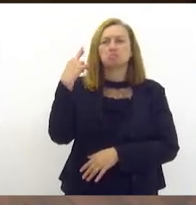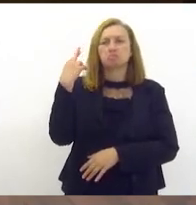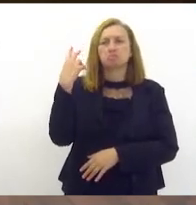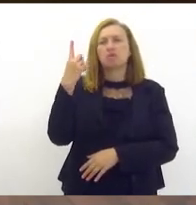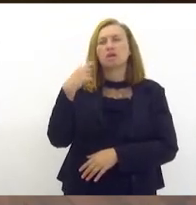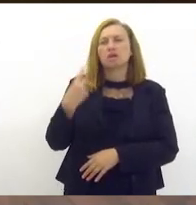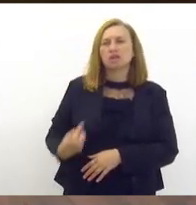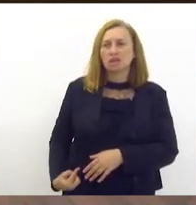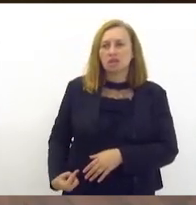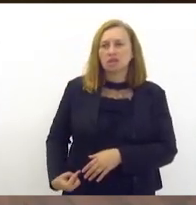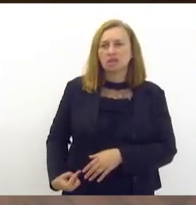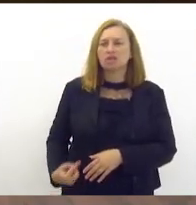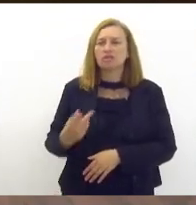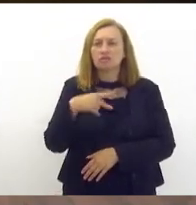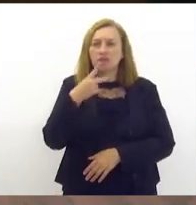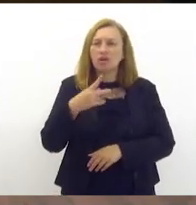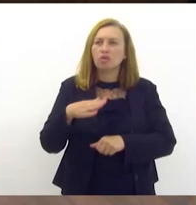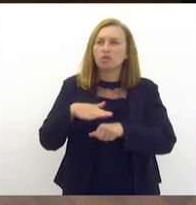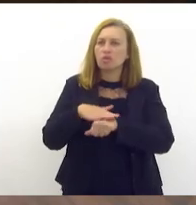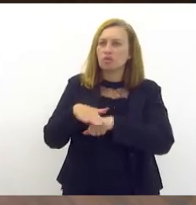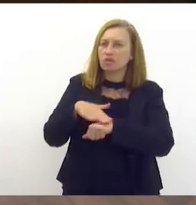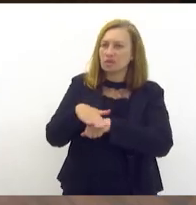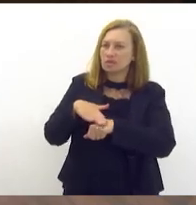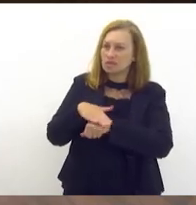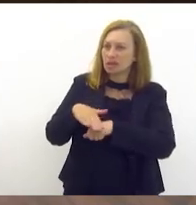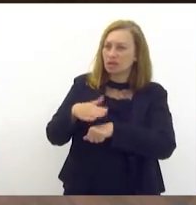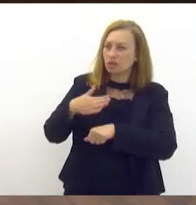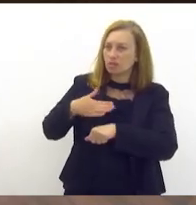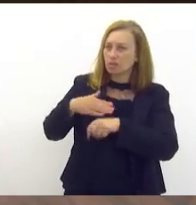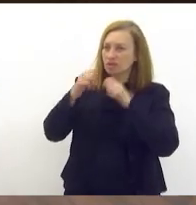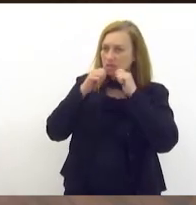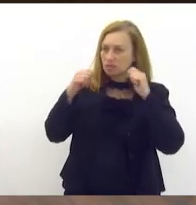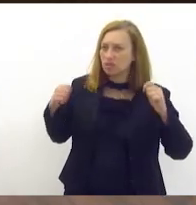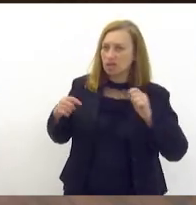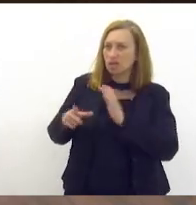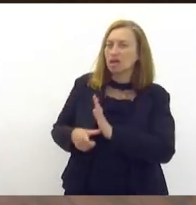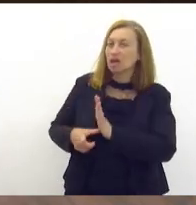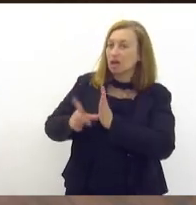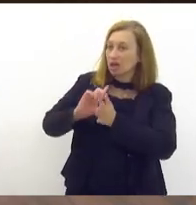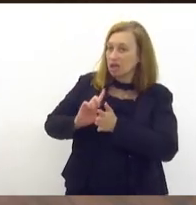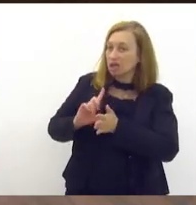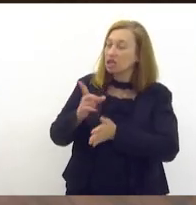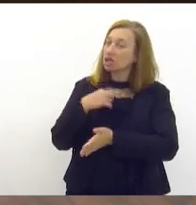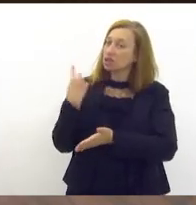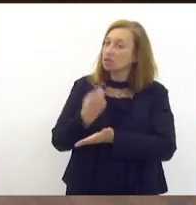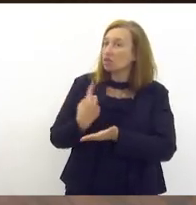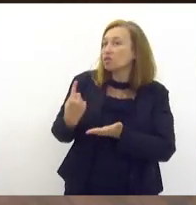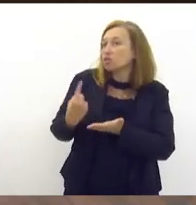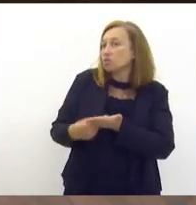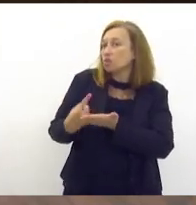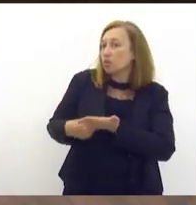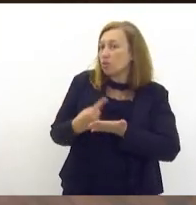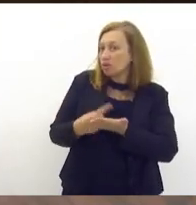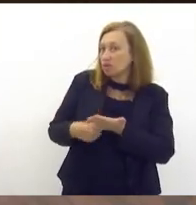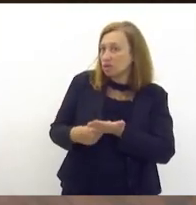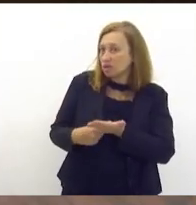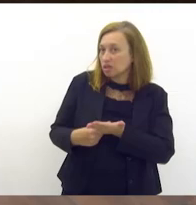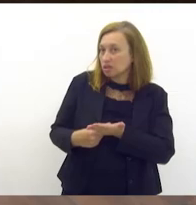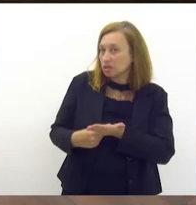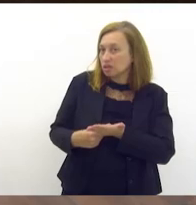afirmou para ele que havia conversado com a minha assessoria e que nós concordamos que